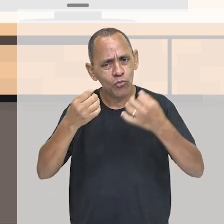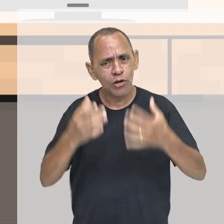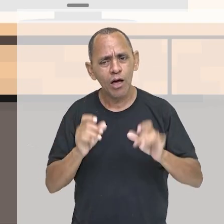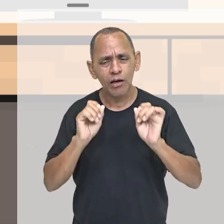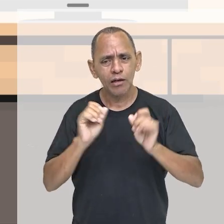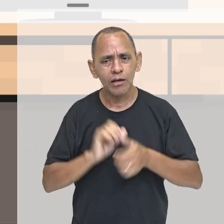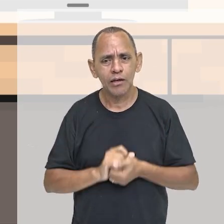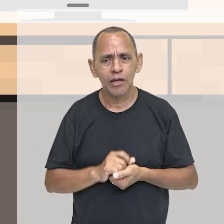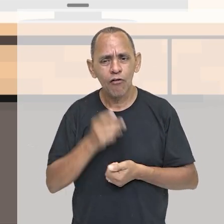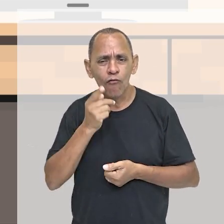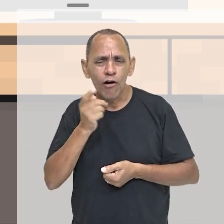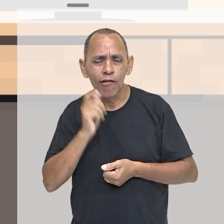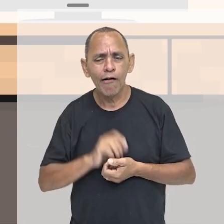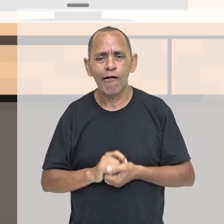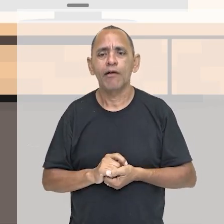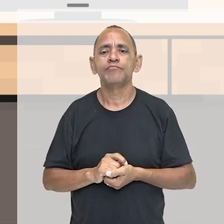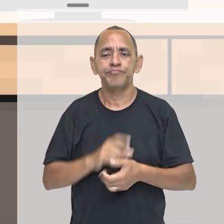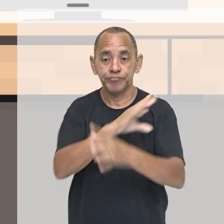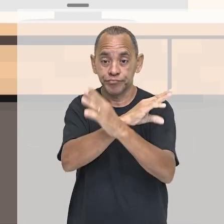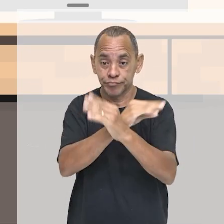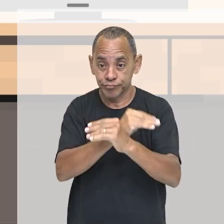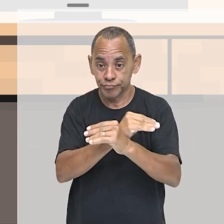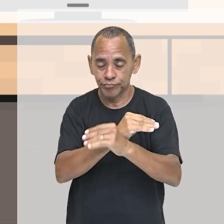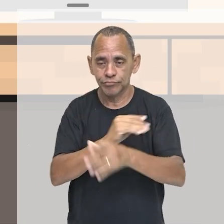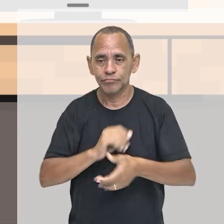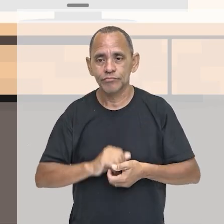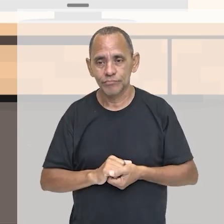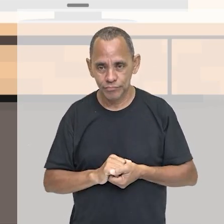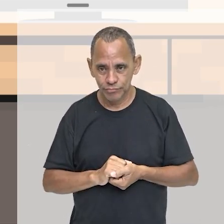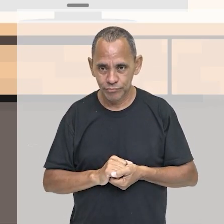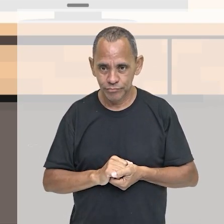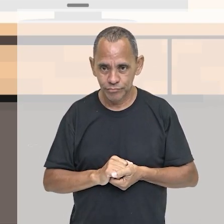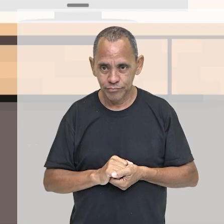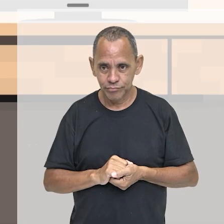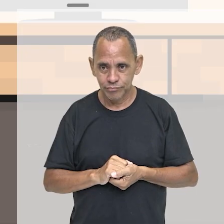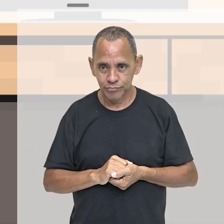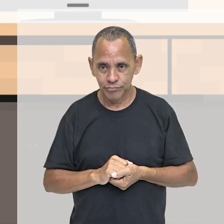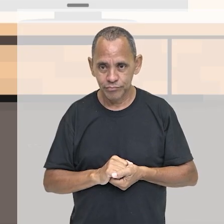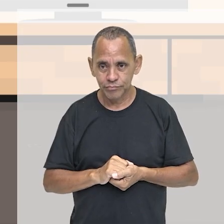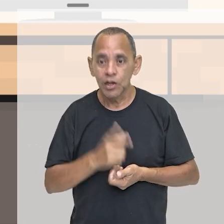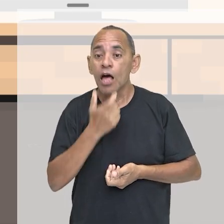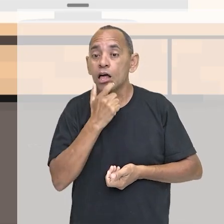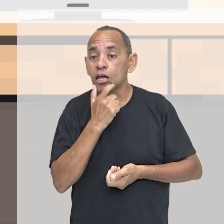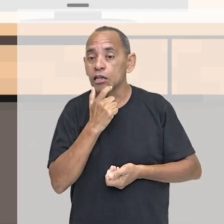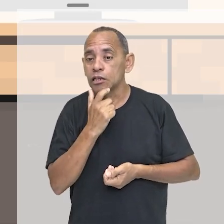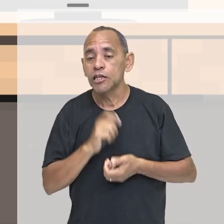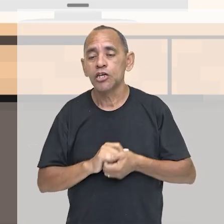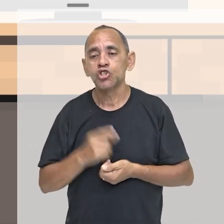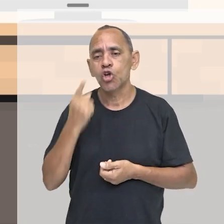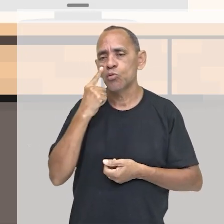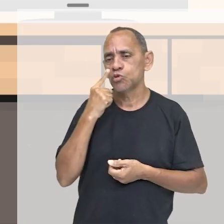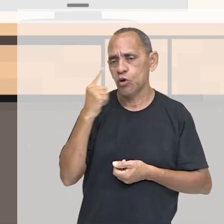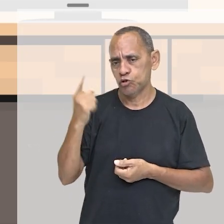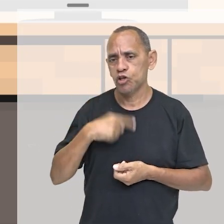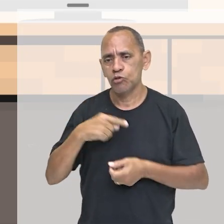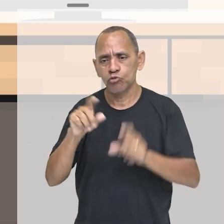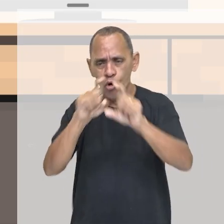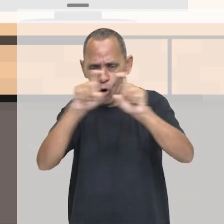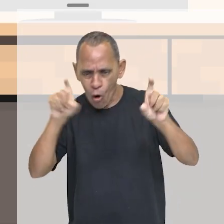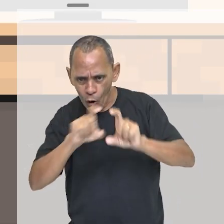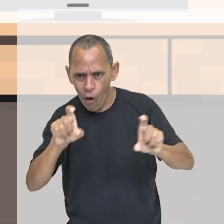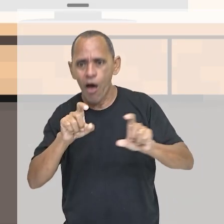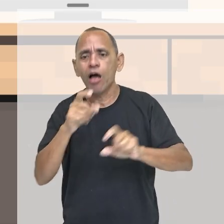words em inglês? Não? Vamos aprender? Observem que eu tenho duas orações aqui.